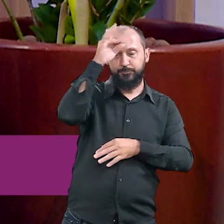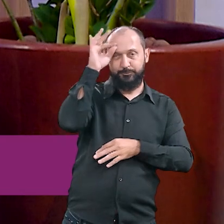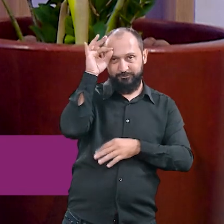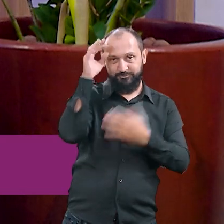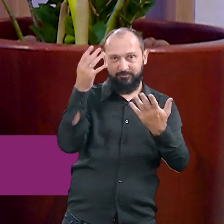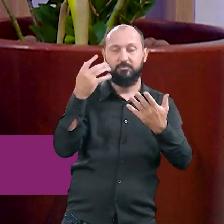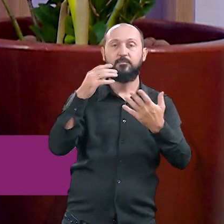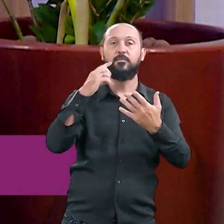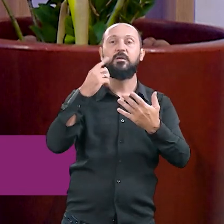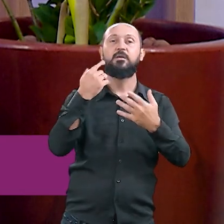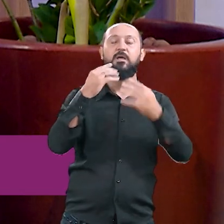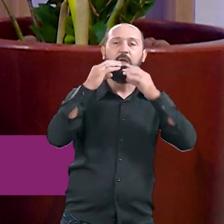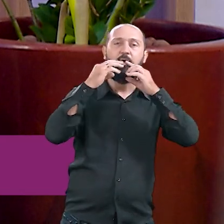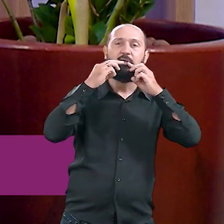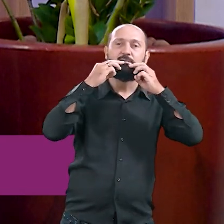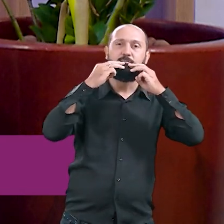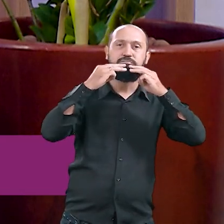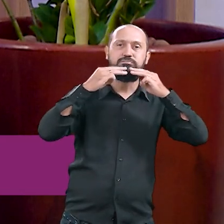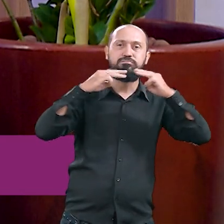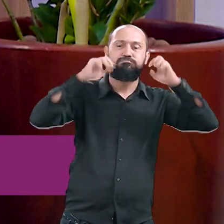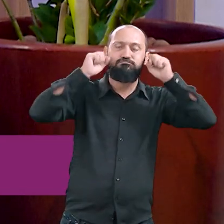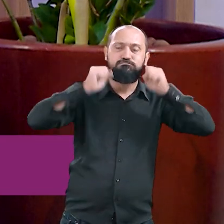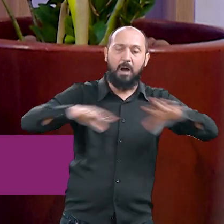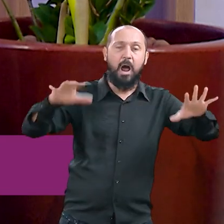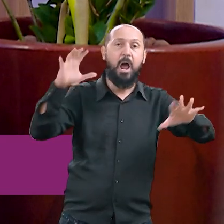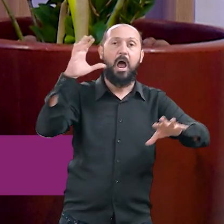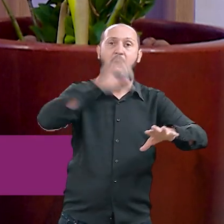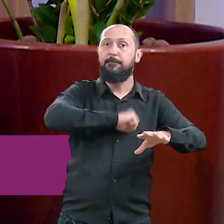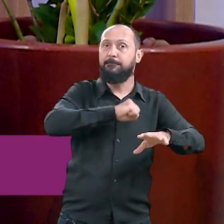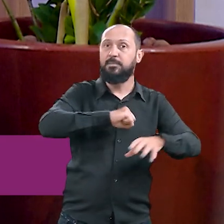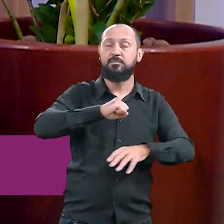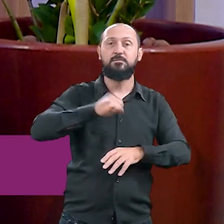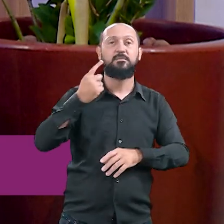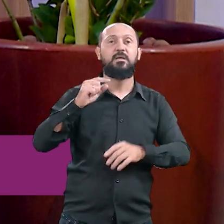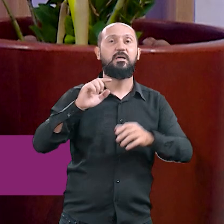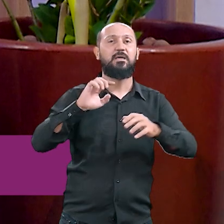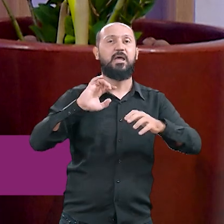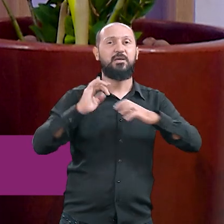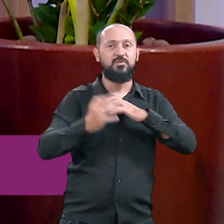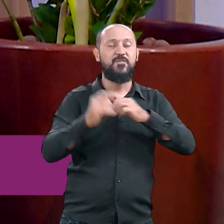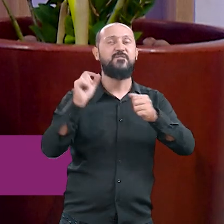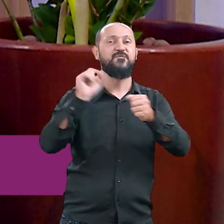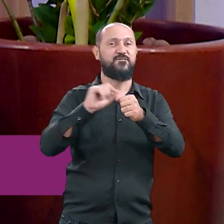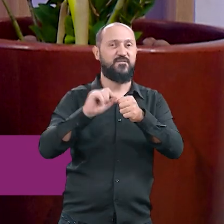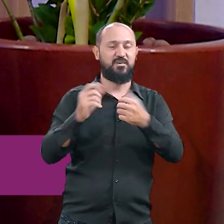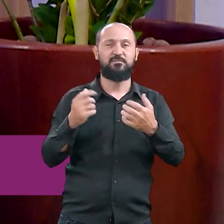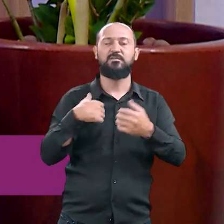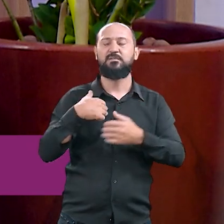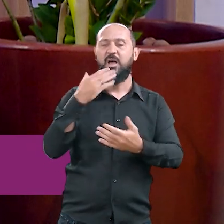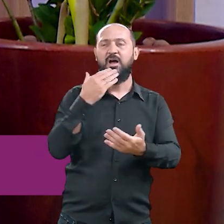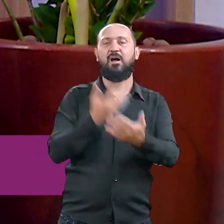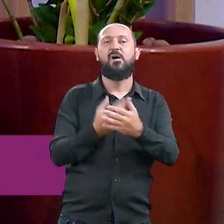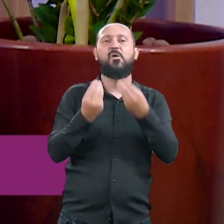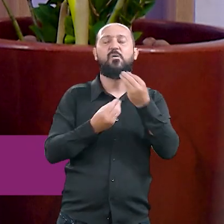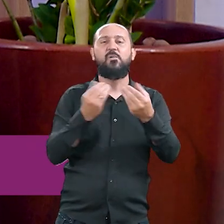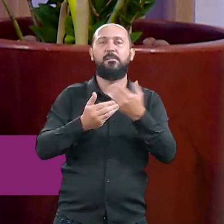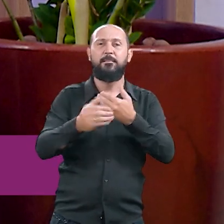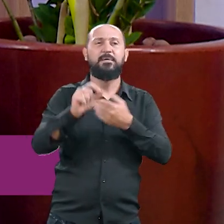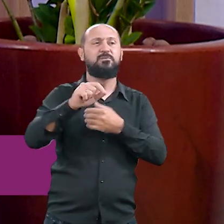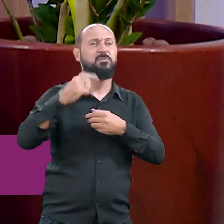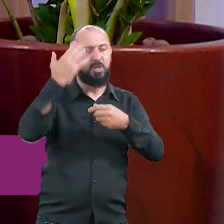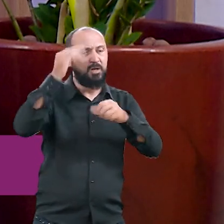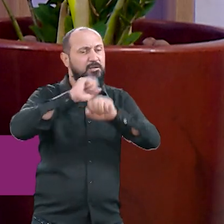todo sentido com a filha dela ali, mas eles recriaram a Elis. Nesse caso, teve autorização da filha.